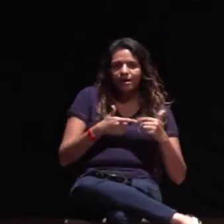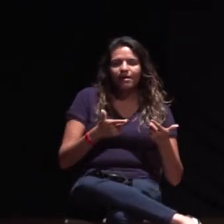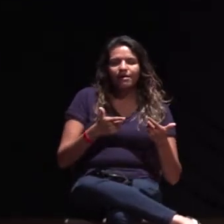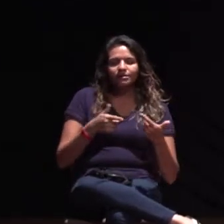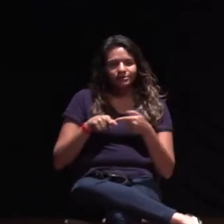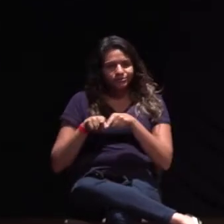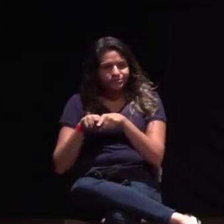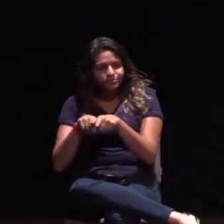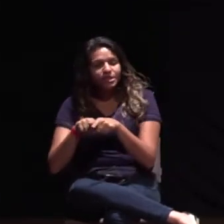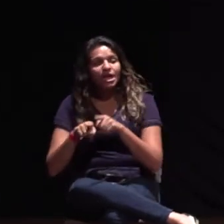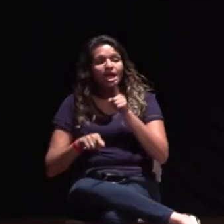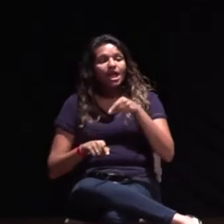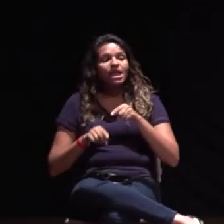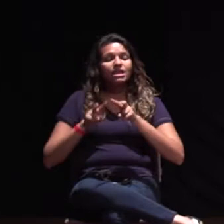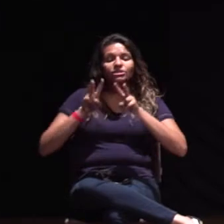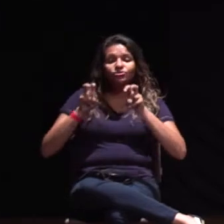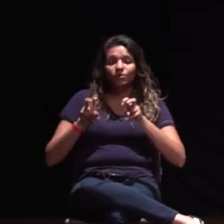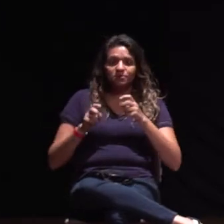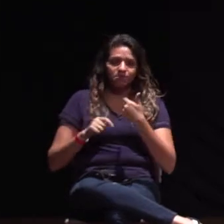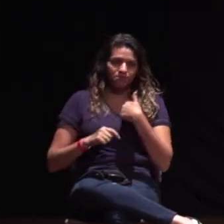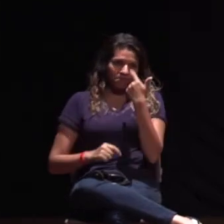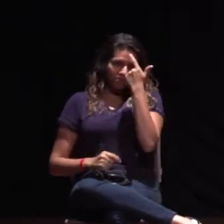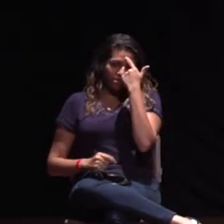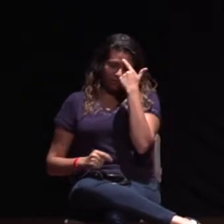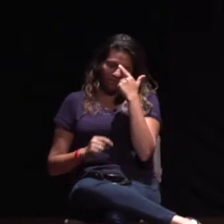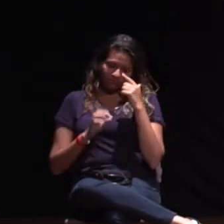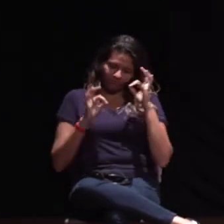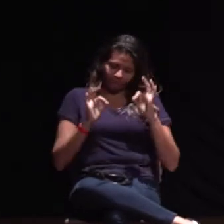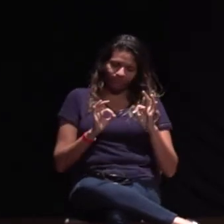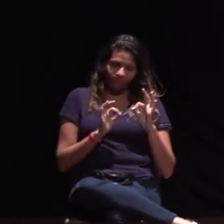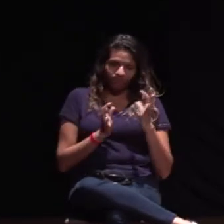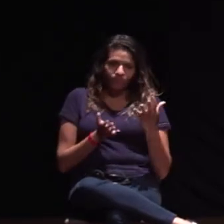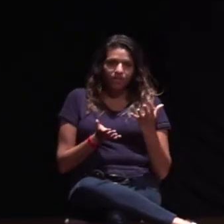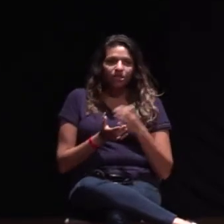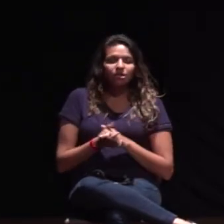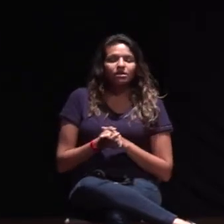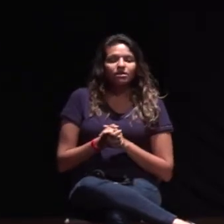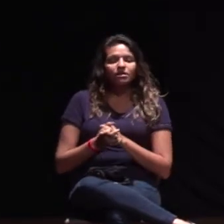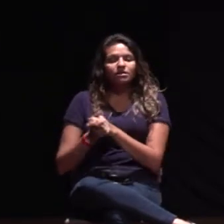uma questão central para mim, enfim.